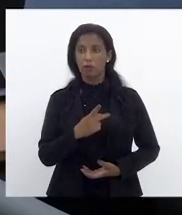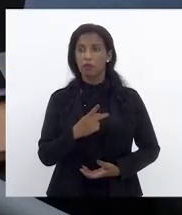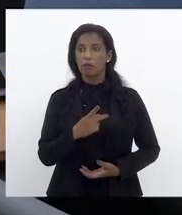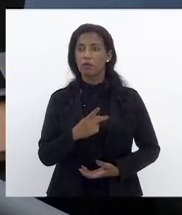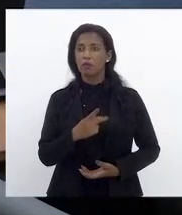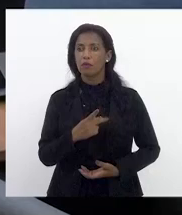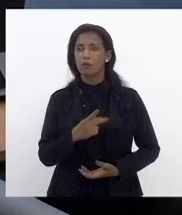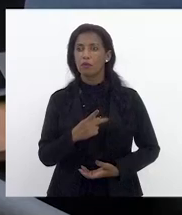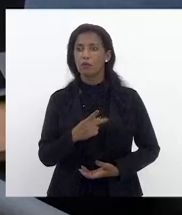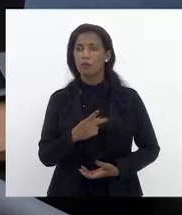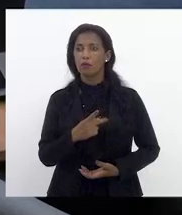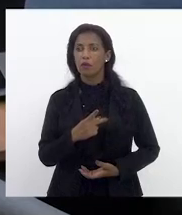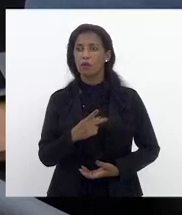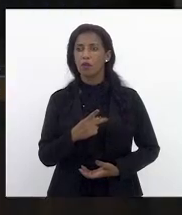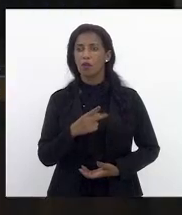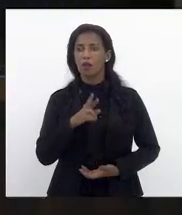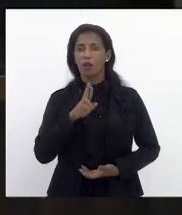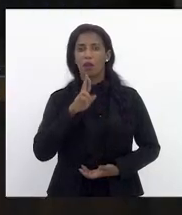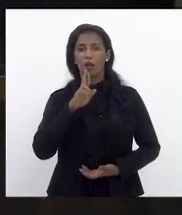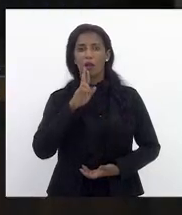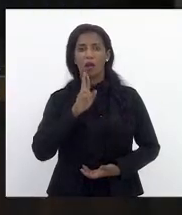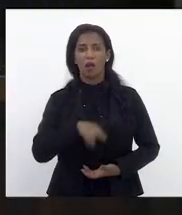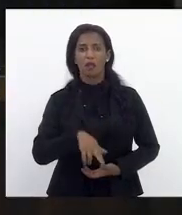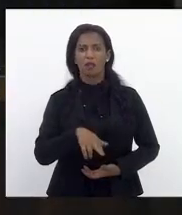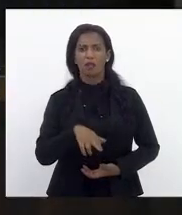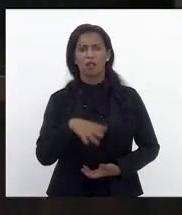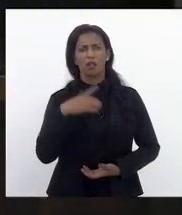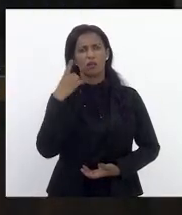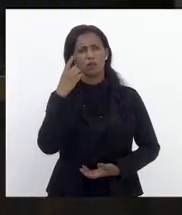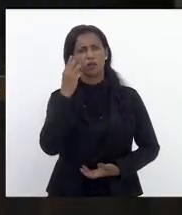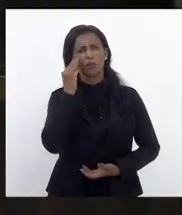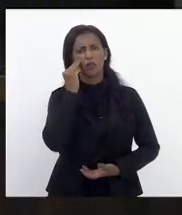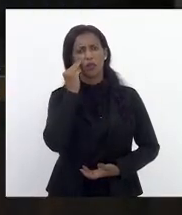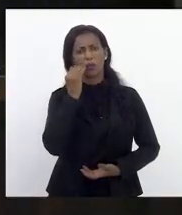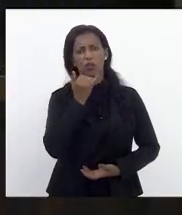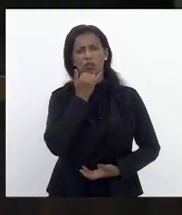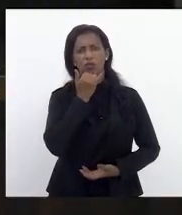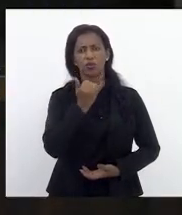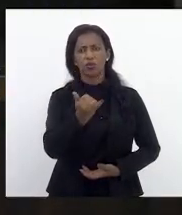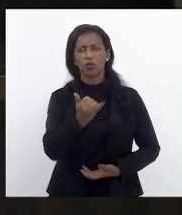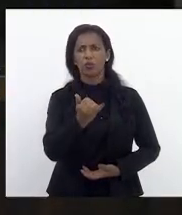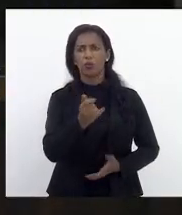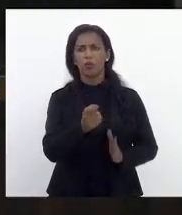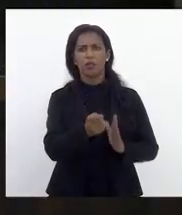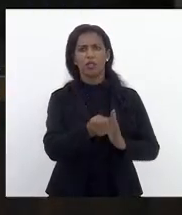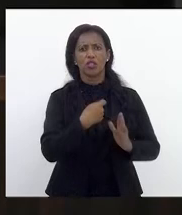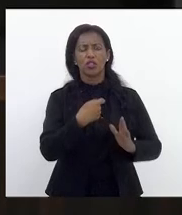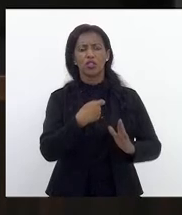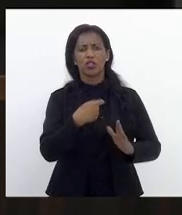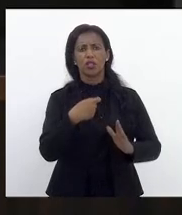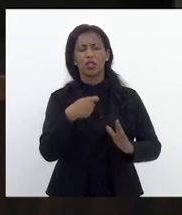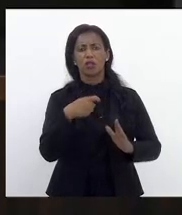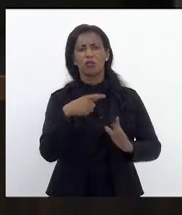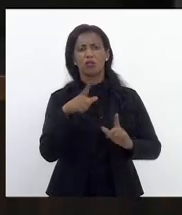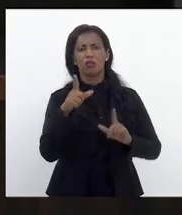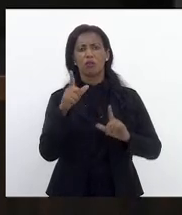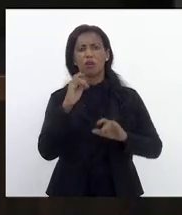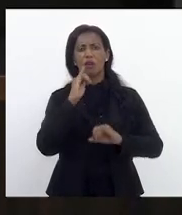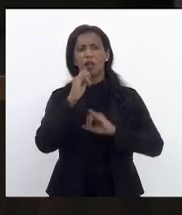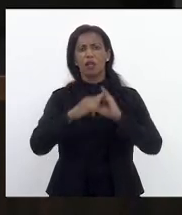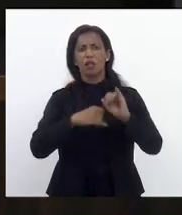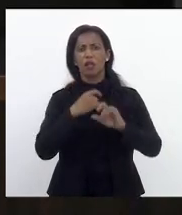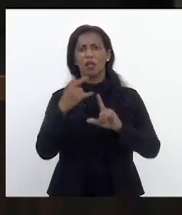não perdão tem razão deputada Mônica eu errei ainda tem os inscritos da internet então agora é professora